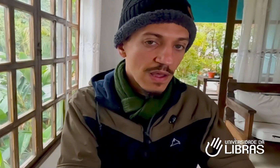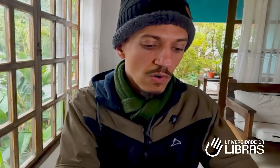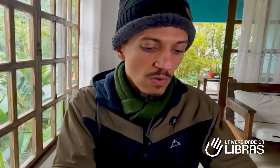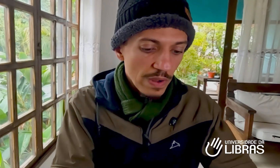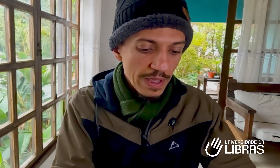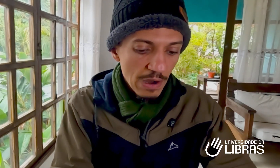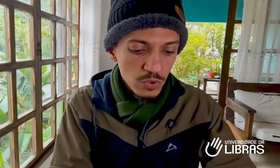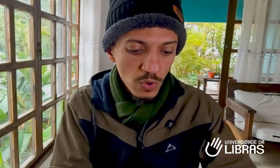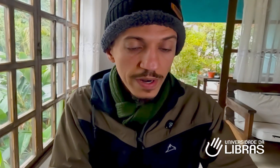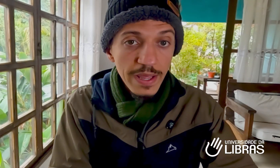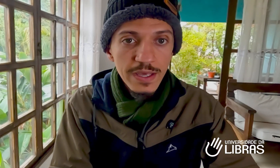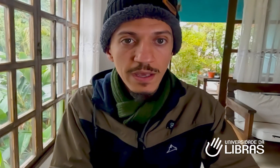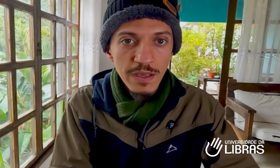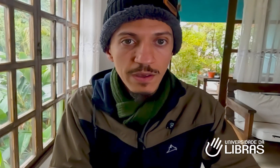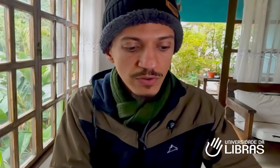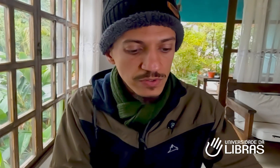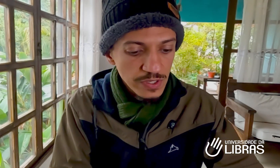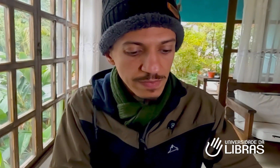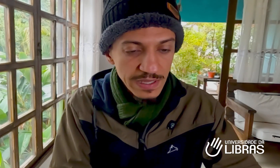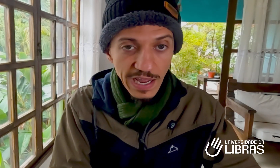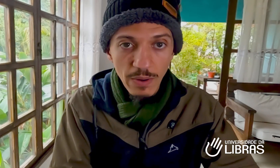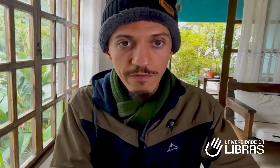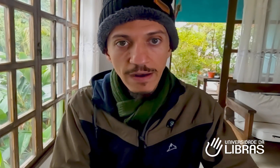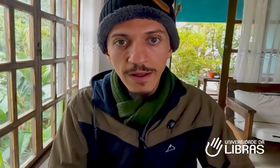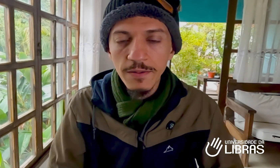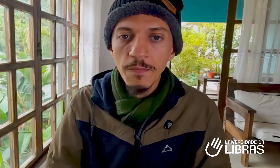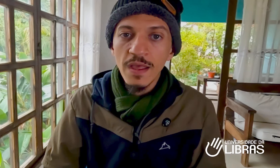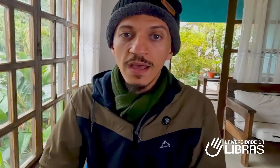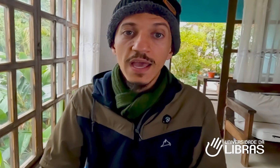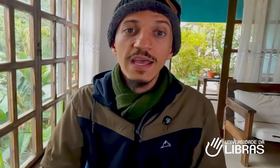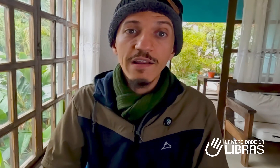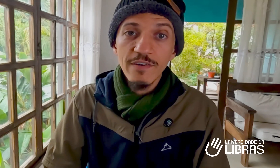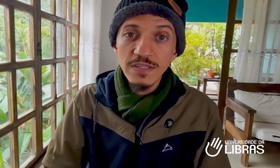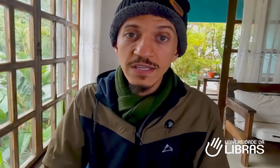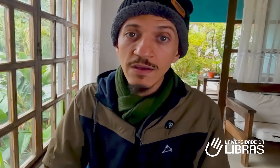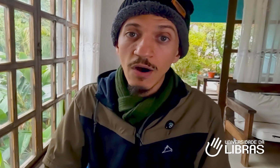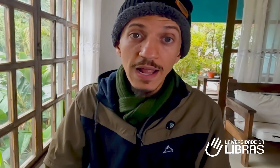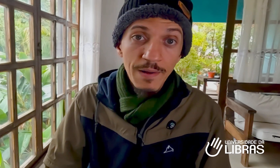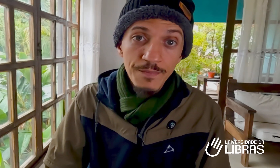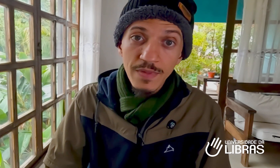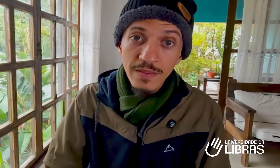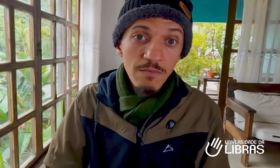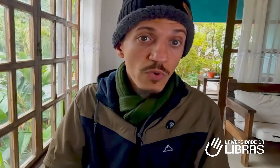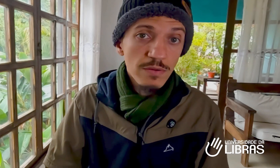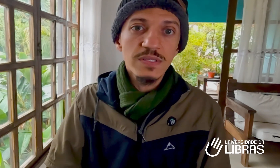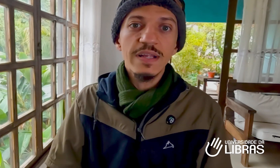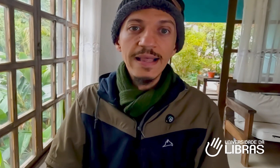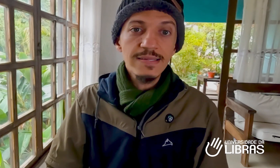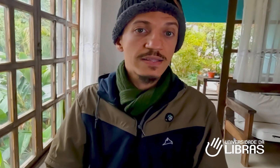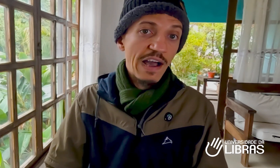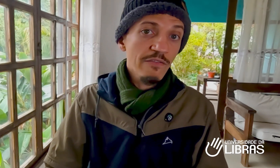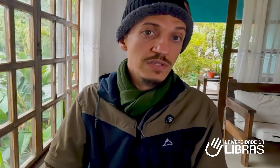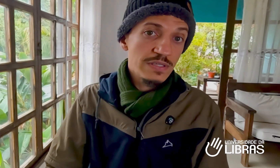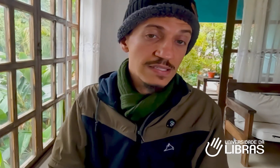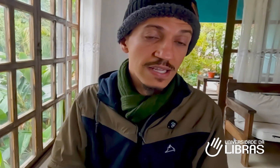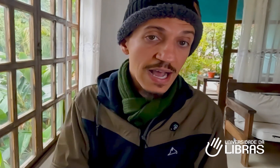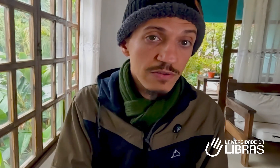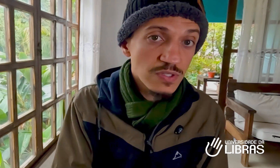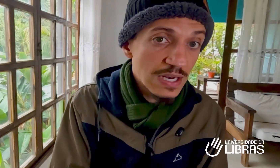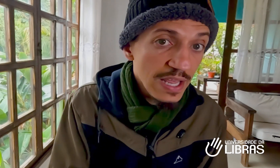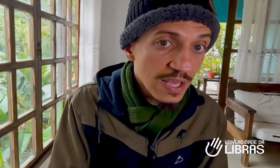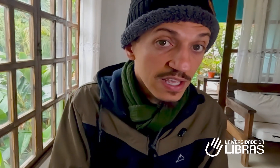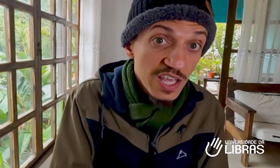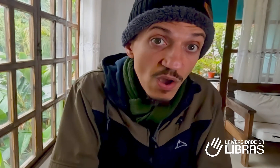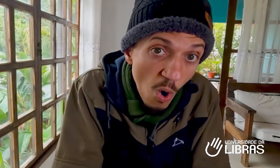esse autor aí que produziu esse material, ele falando, e ele falou assim, olha, tem muitos sinais que estavam